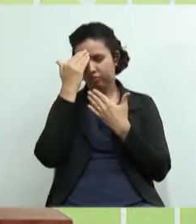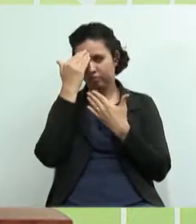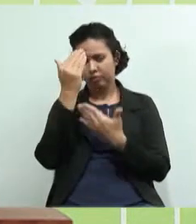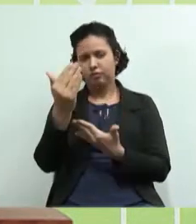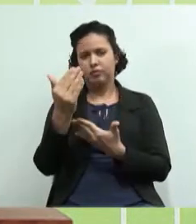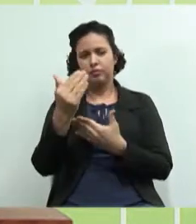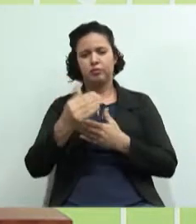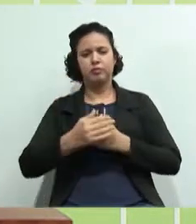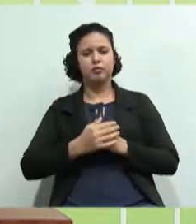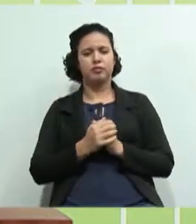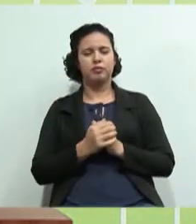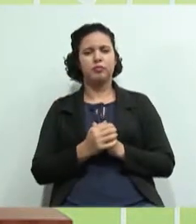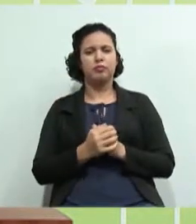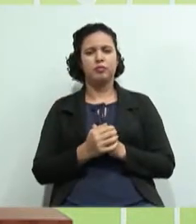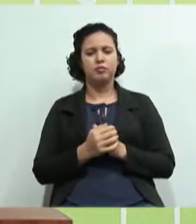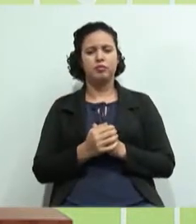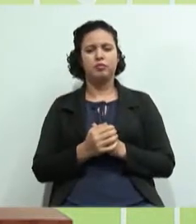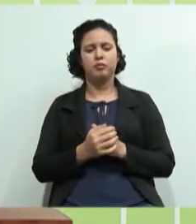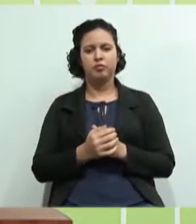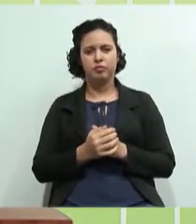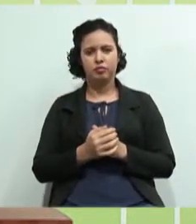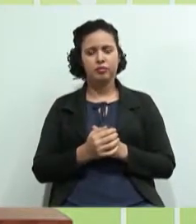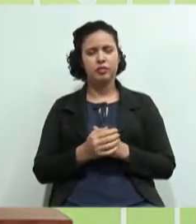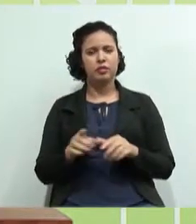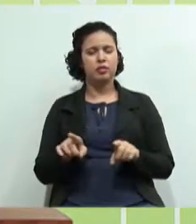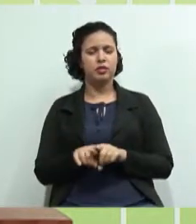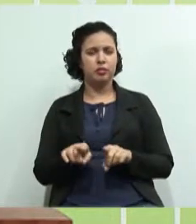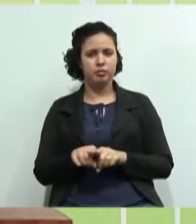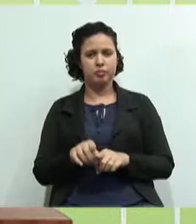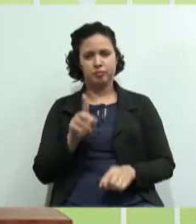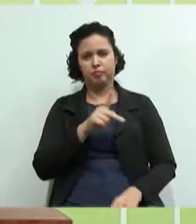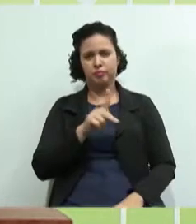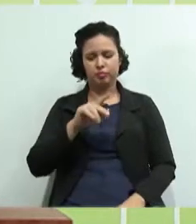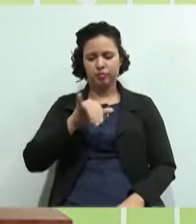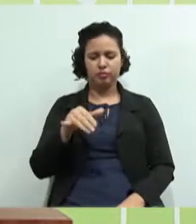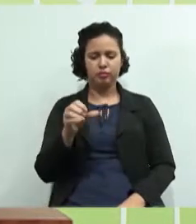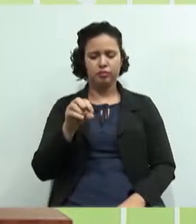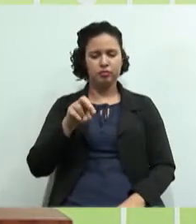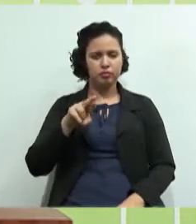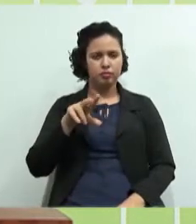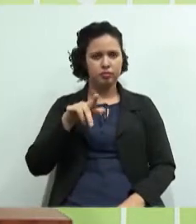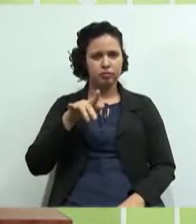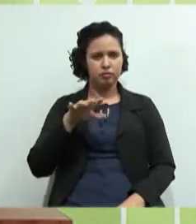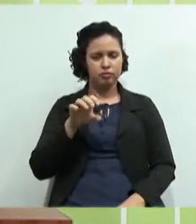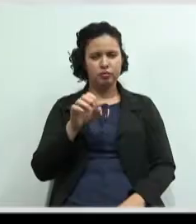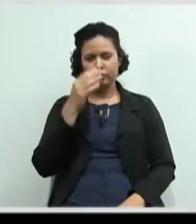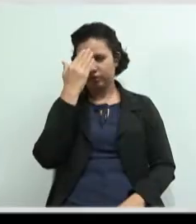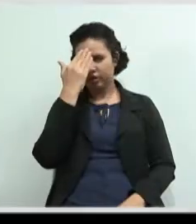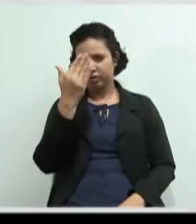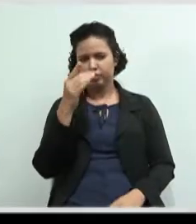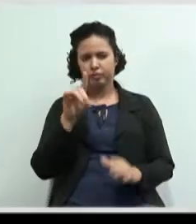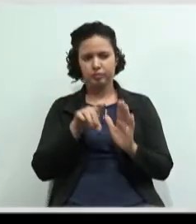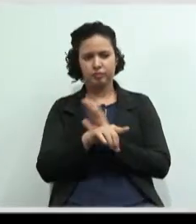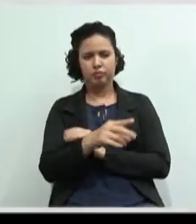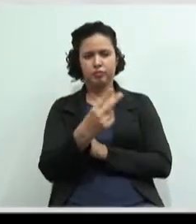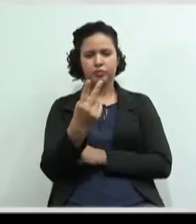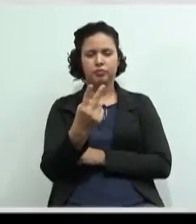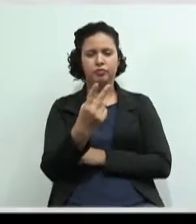participação de vocês, tá certo? Muito obrigado também, professor Jorge. Vamos então para a questão número 2. Olha aí na tela, coloca aí,